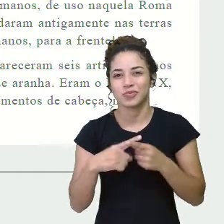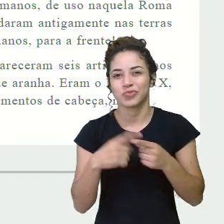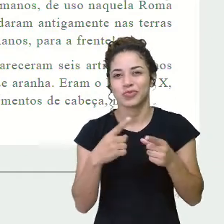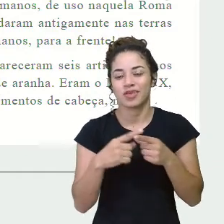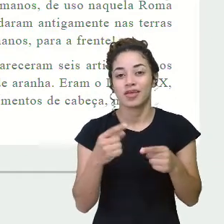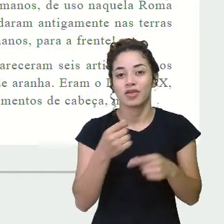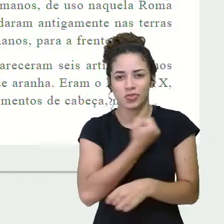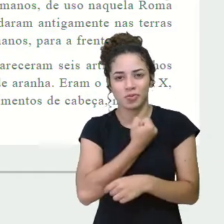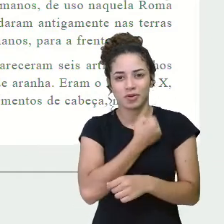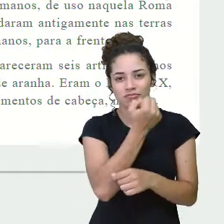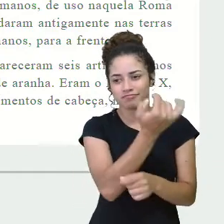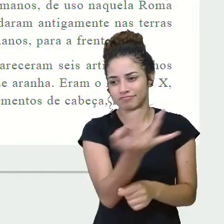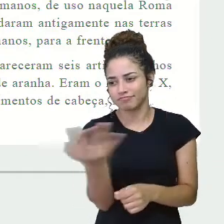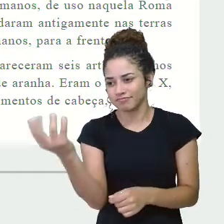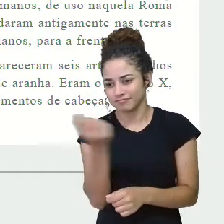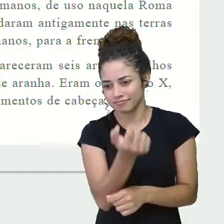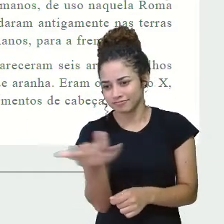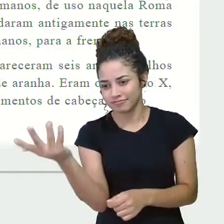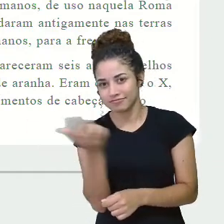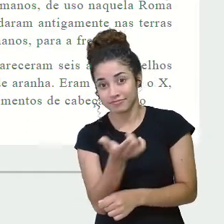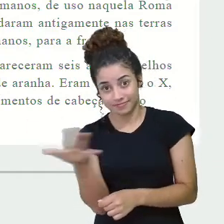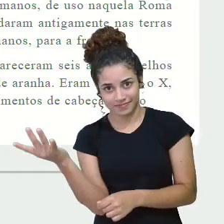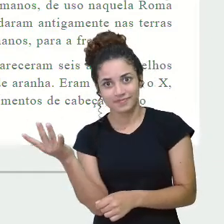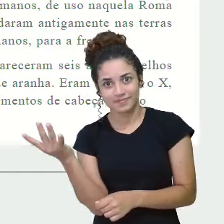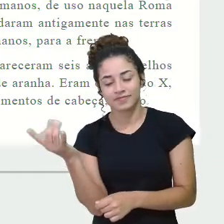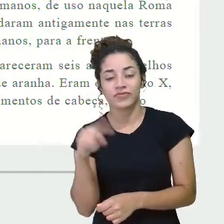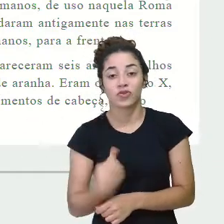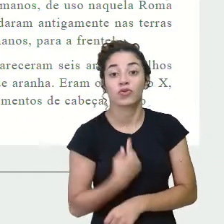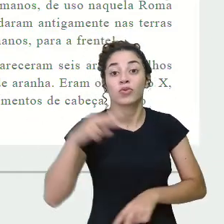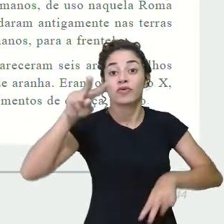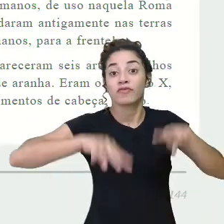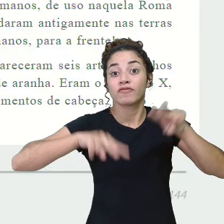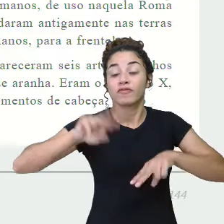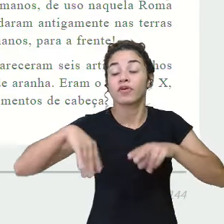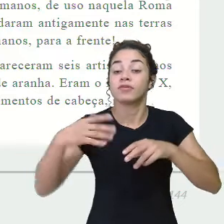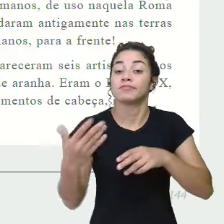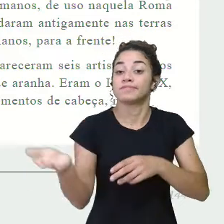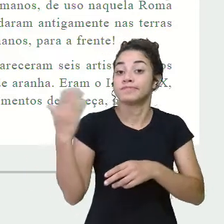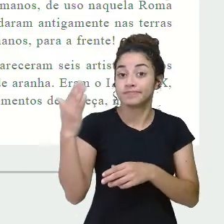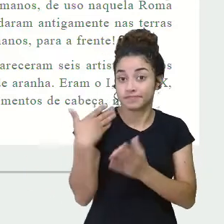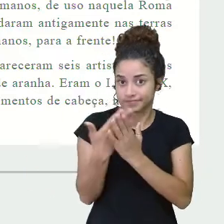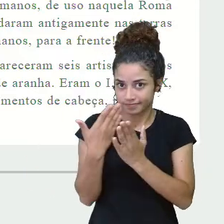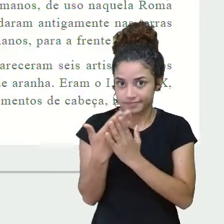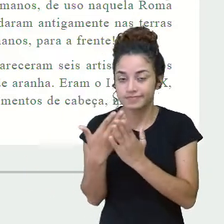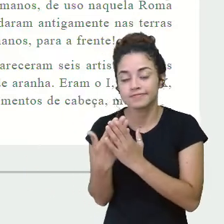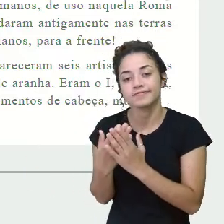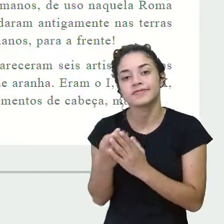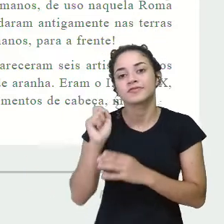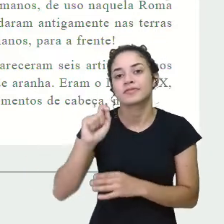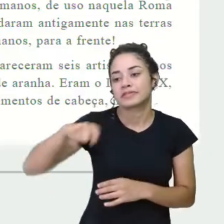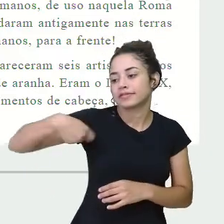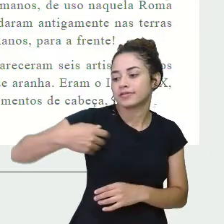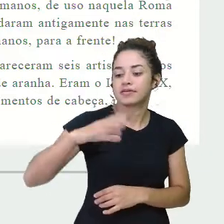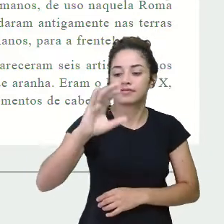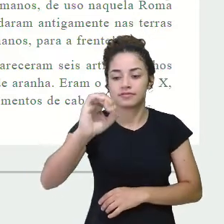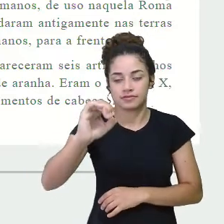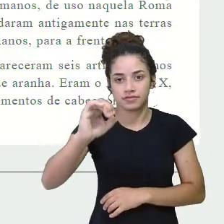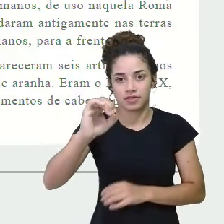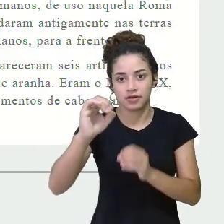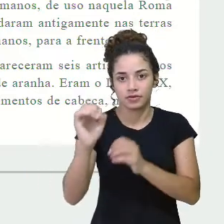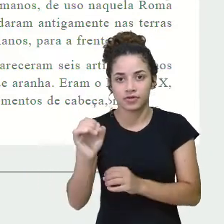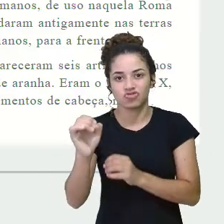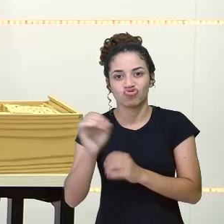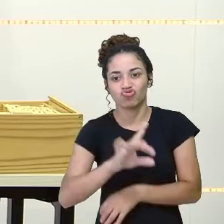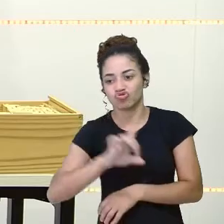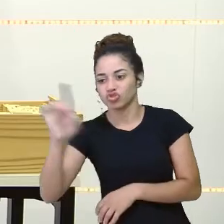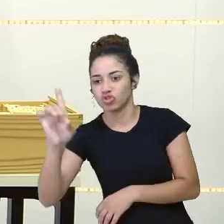pelo picadeiro, né? Aí a gente viu na nossa última aula que o sinal zero, ele à